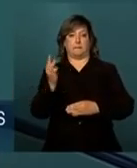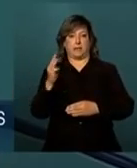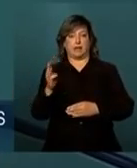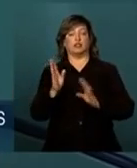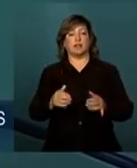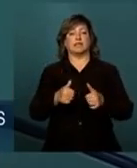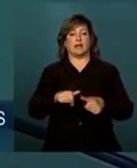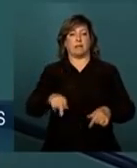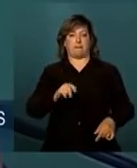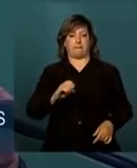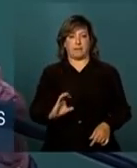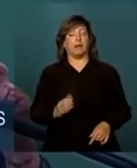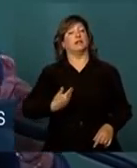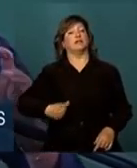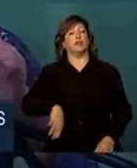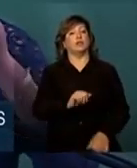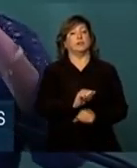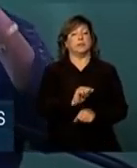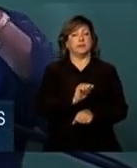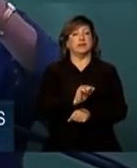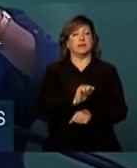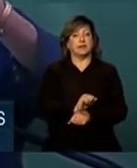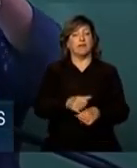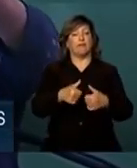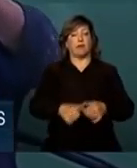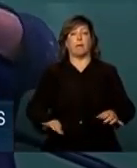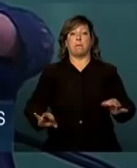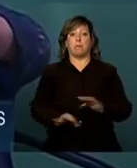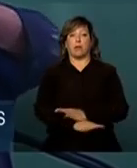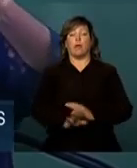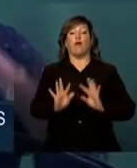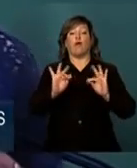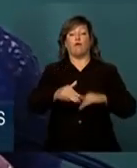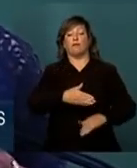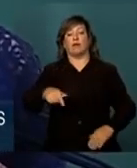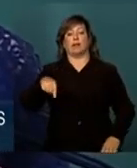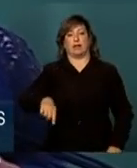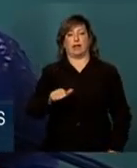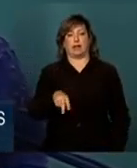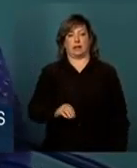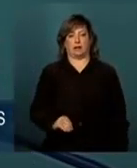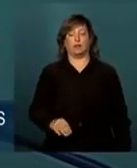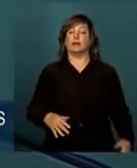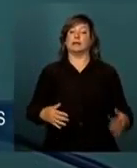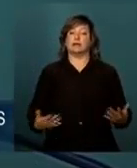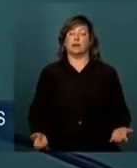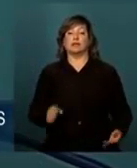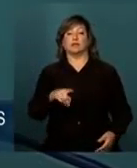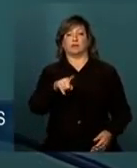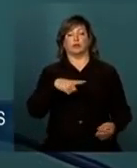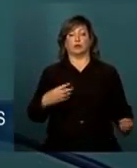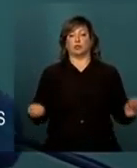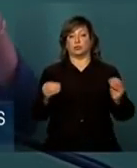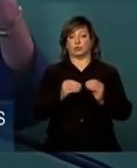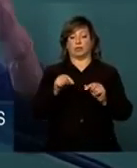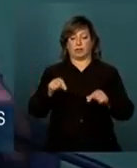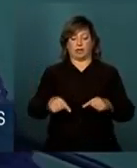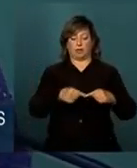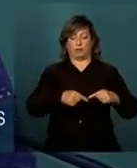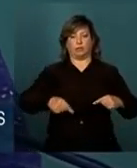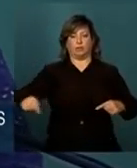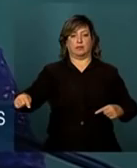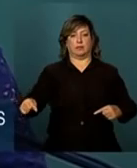PAC, nós esperamos que fique pronto no final deste ano. Então, se você juntar aquele trecho